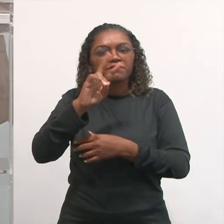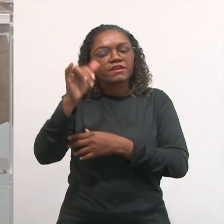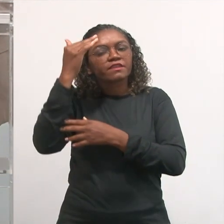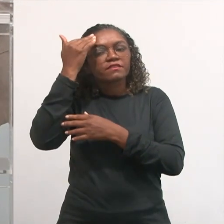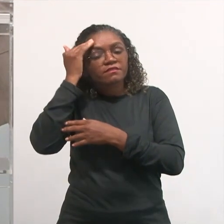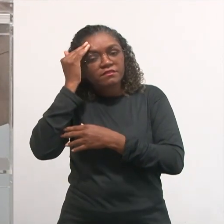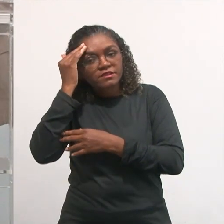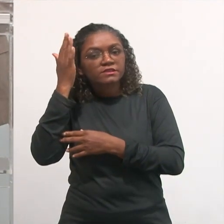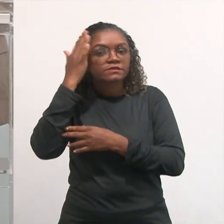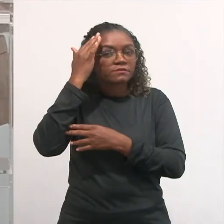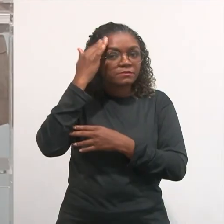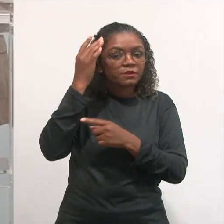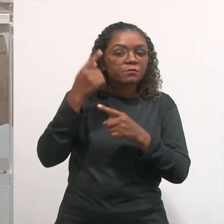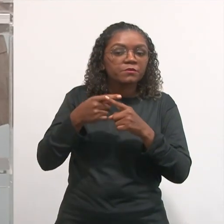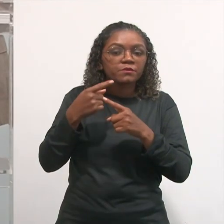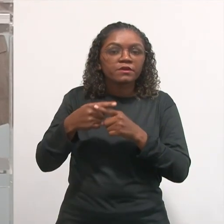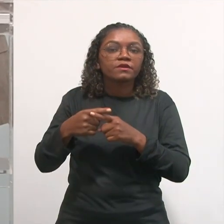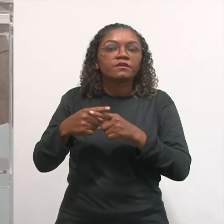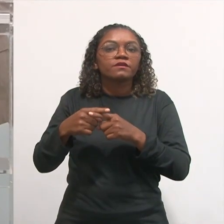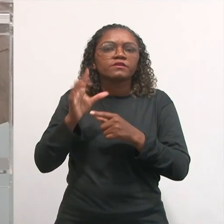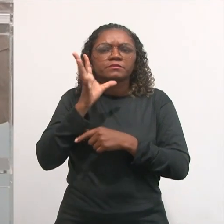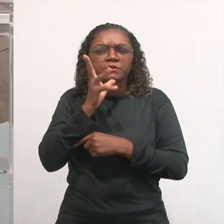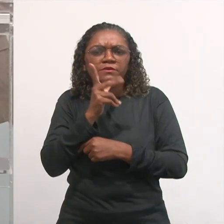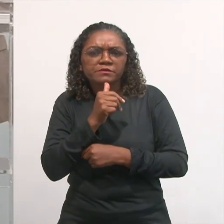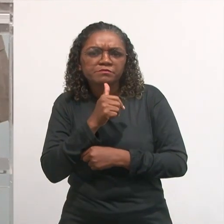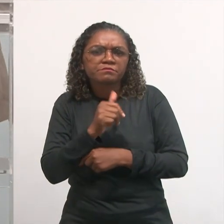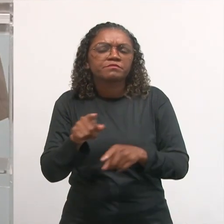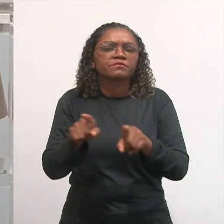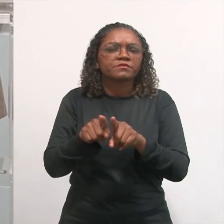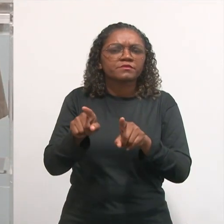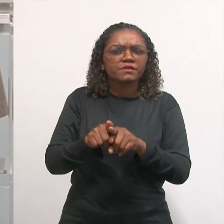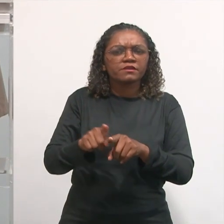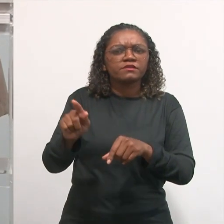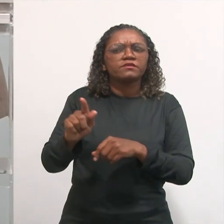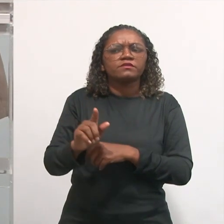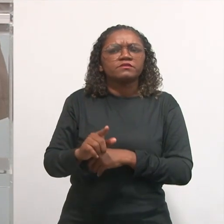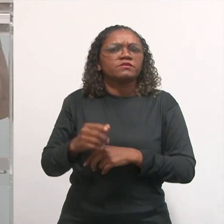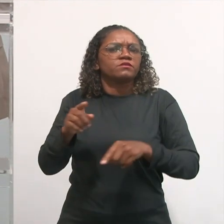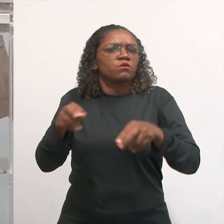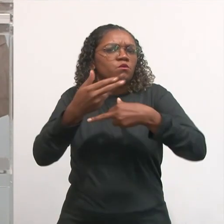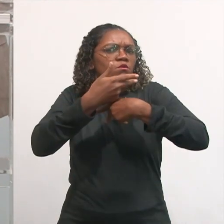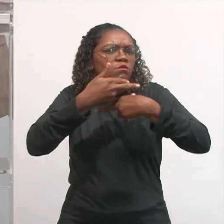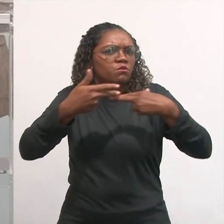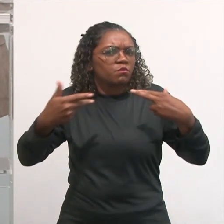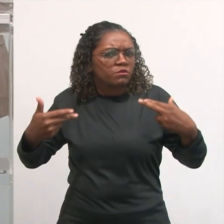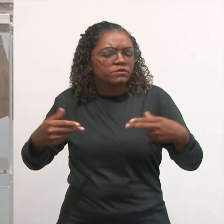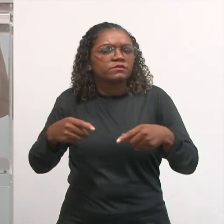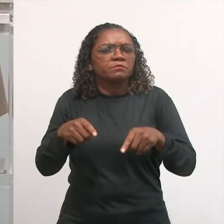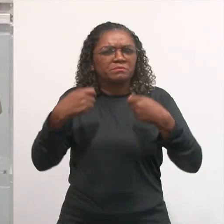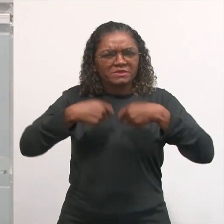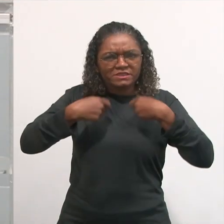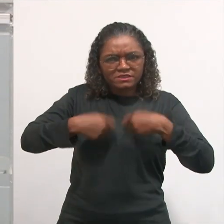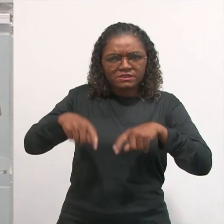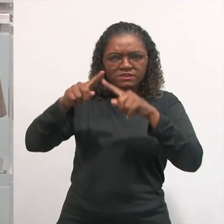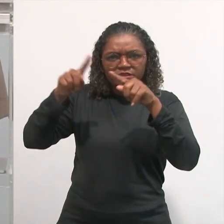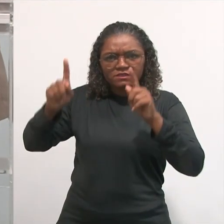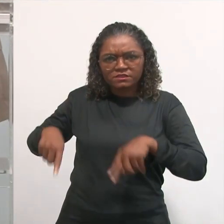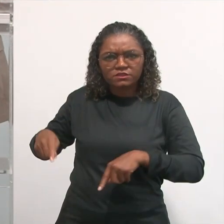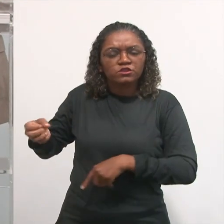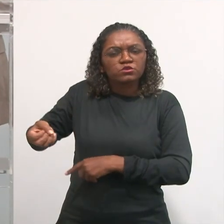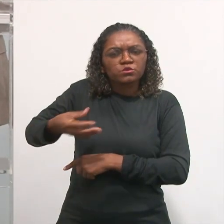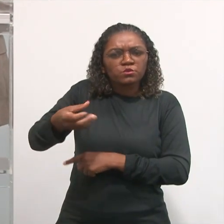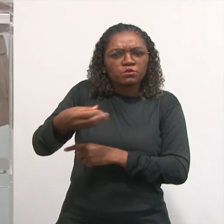qual setor que está mais lento, se aquele setor está precisando de novos servidores, ou se as máquinas do setor